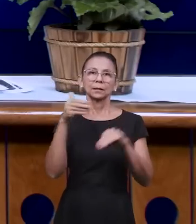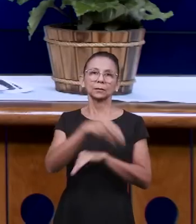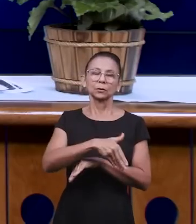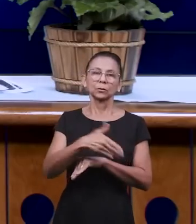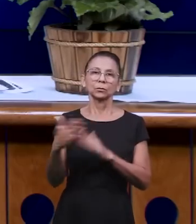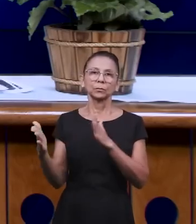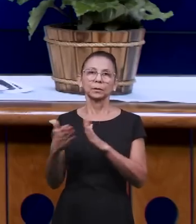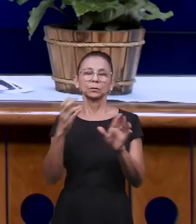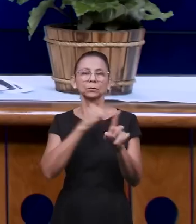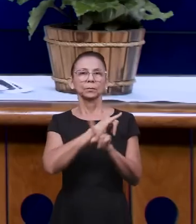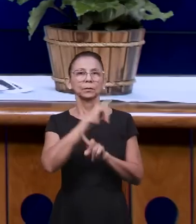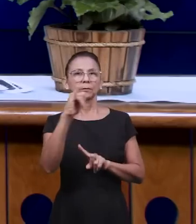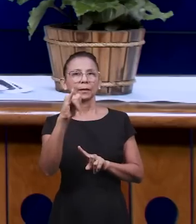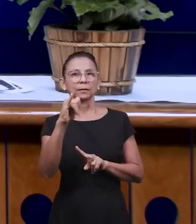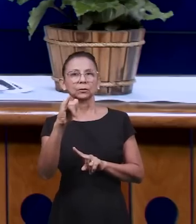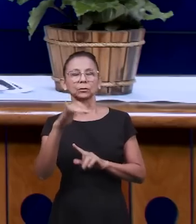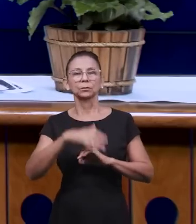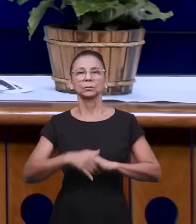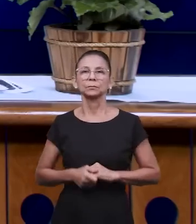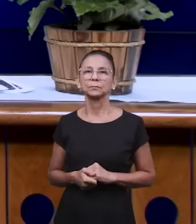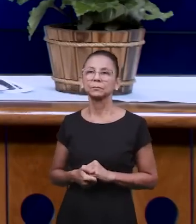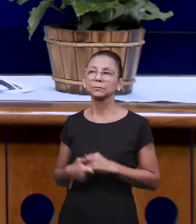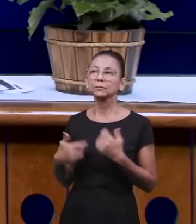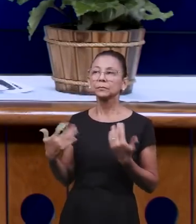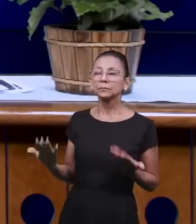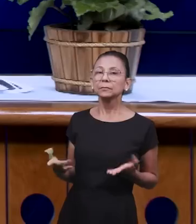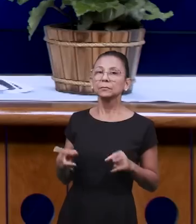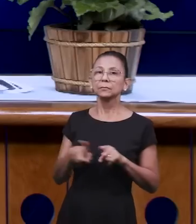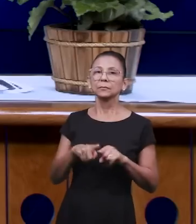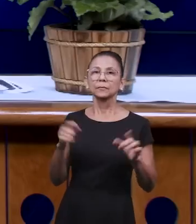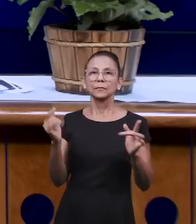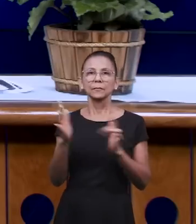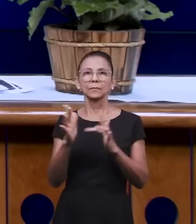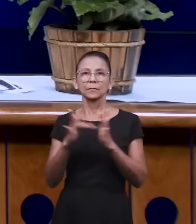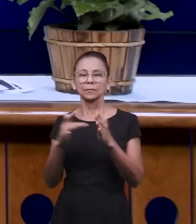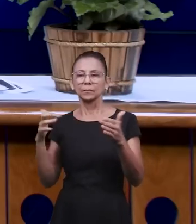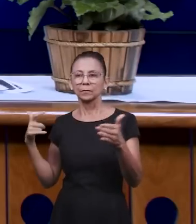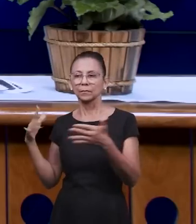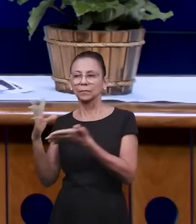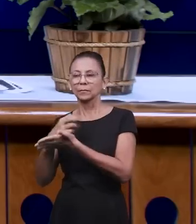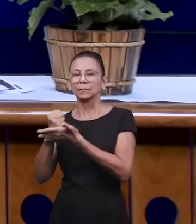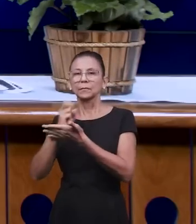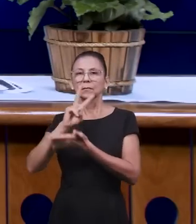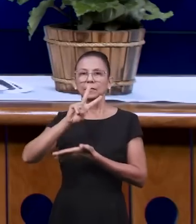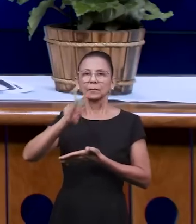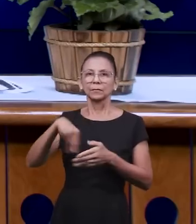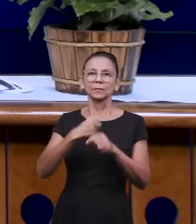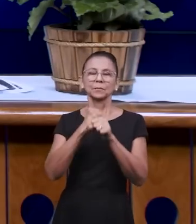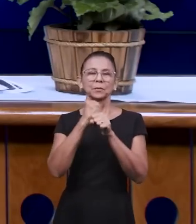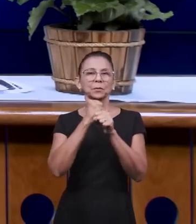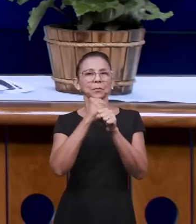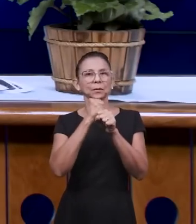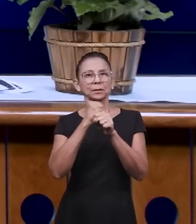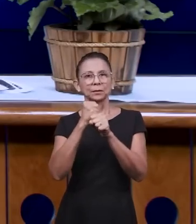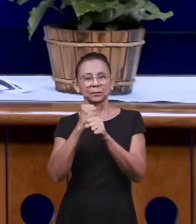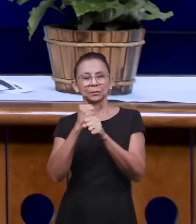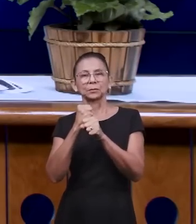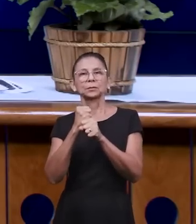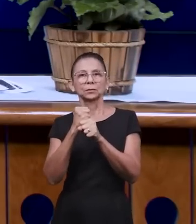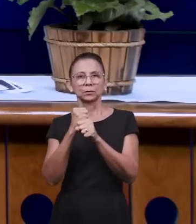Israel devido às profecias que diz respeito à volta do Senhor Jesus. Aliás, quando Jesus fez a nova